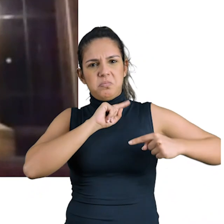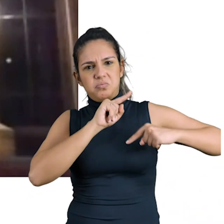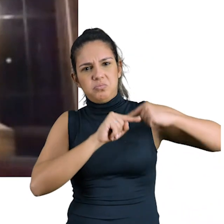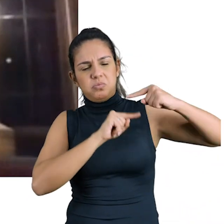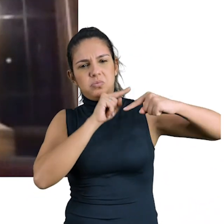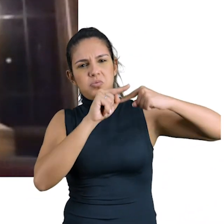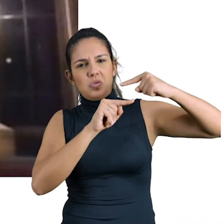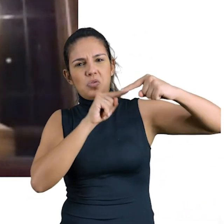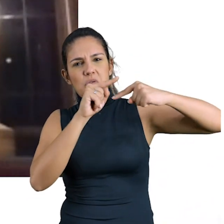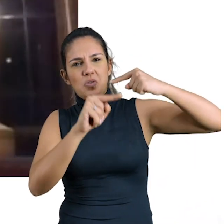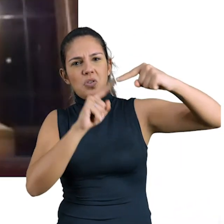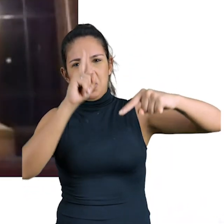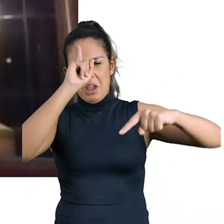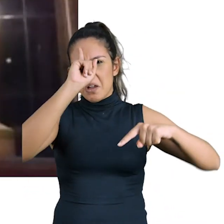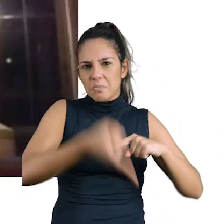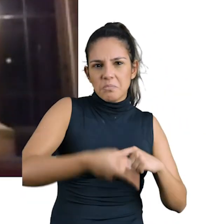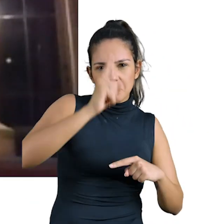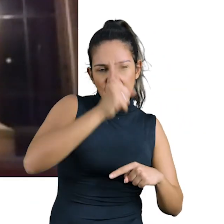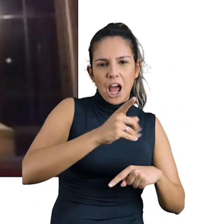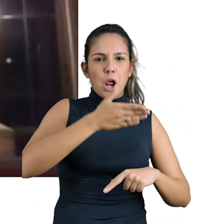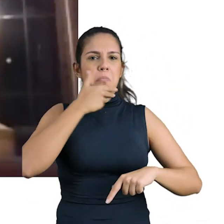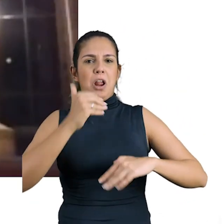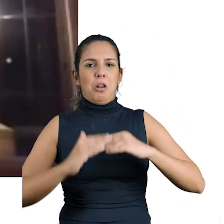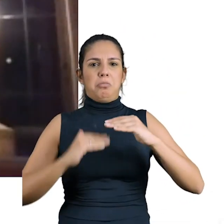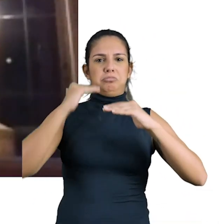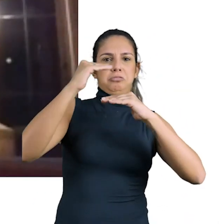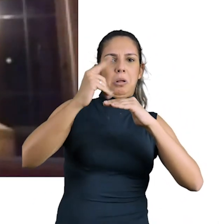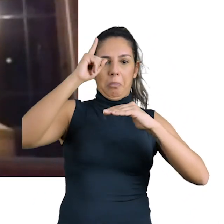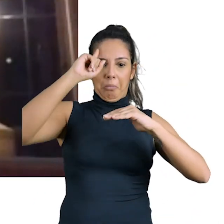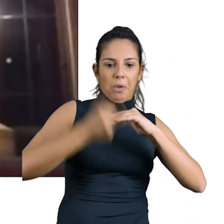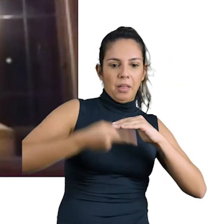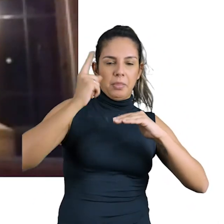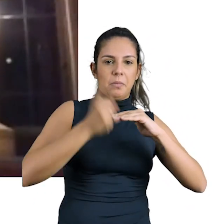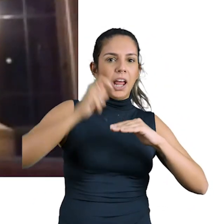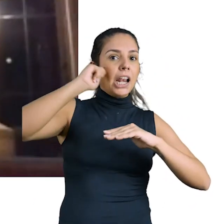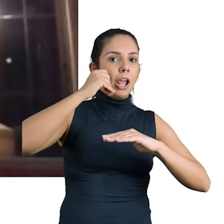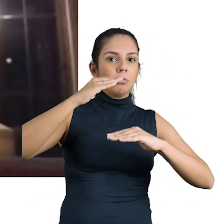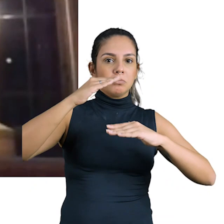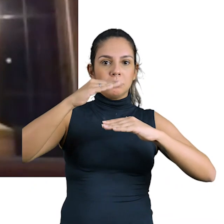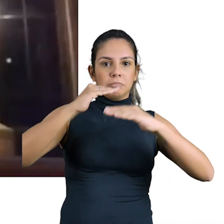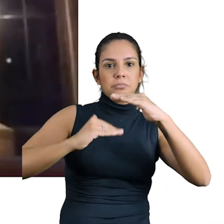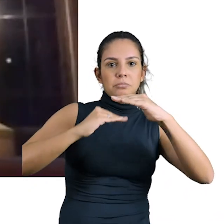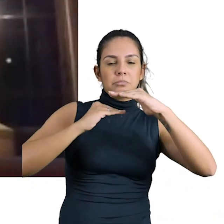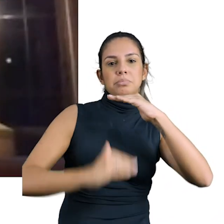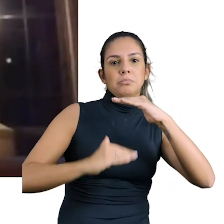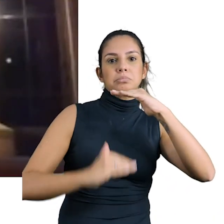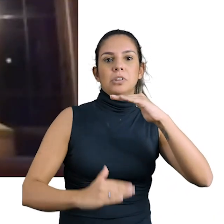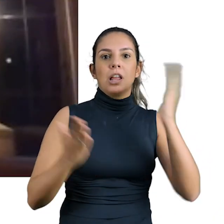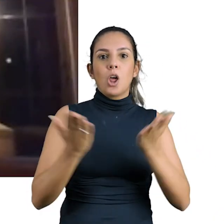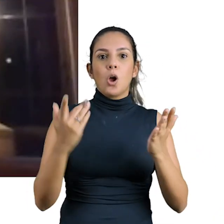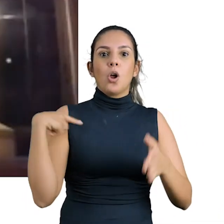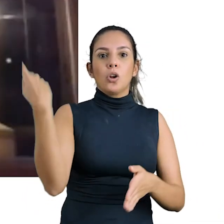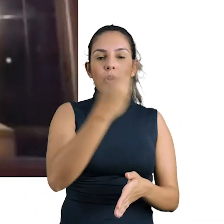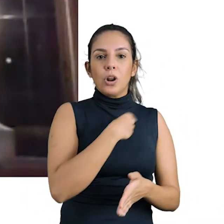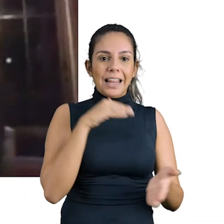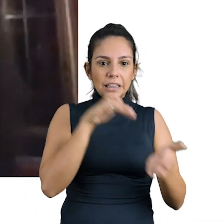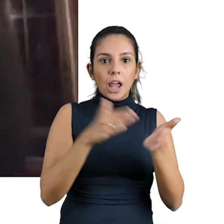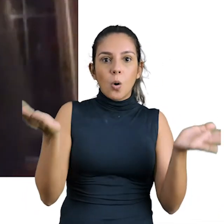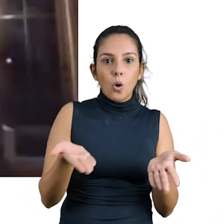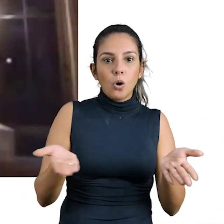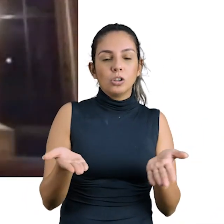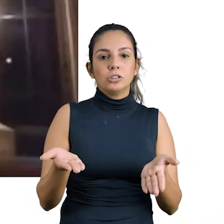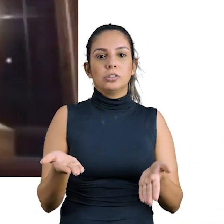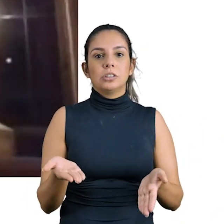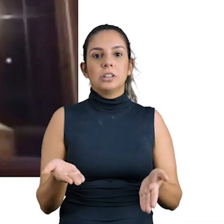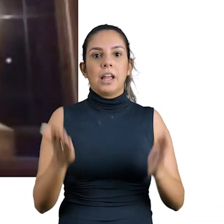domínio, estruturas de privilégio e estruturas de subordinação. Eu digo que nós até hoje perpetuamos